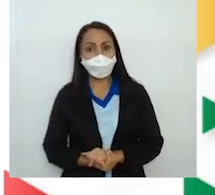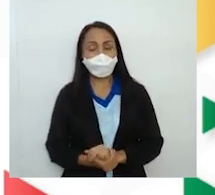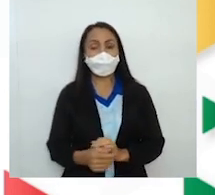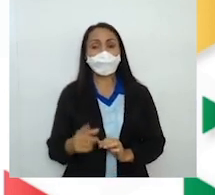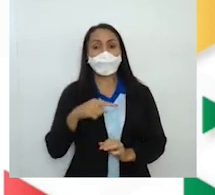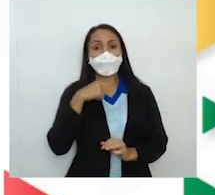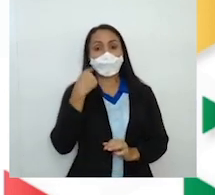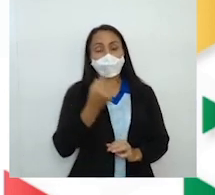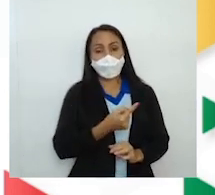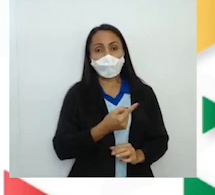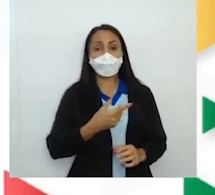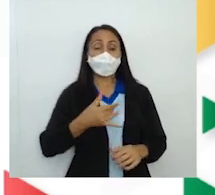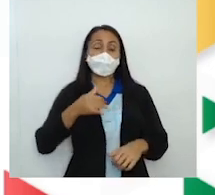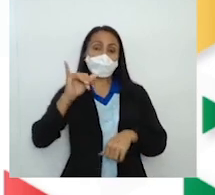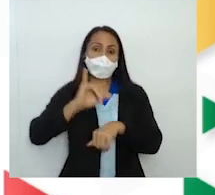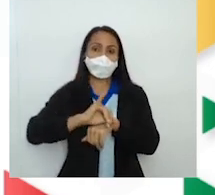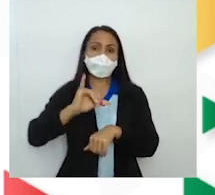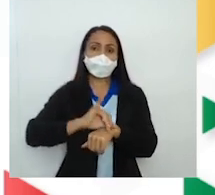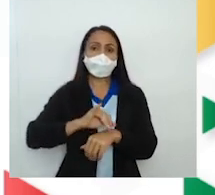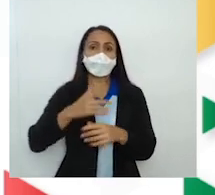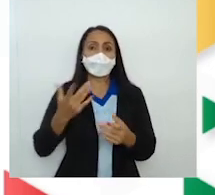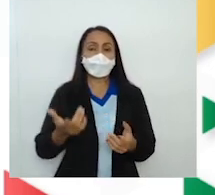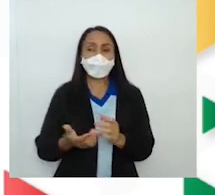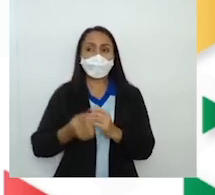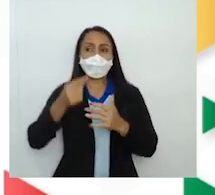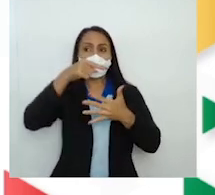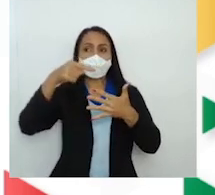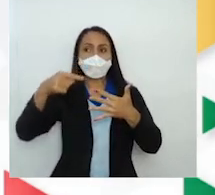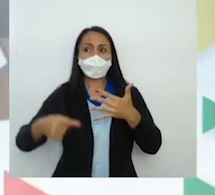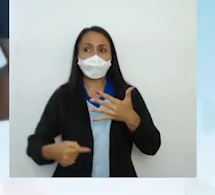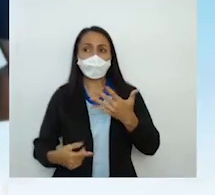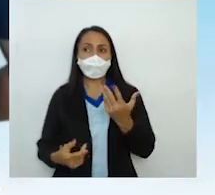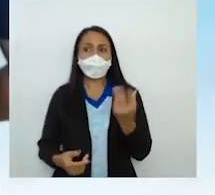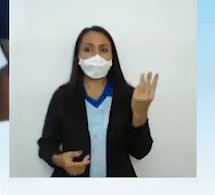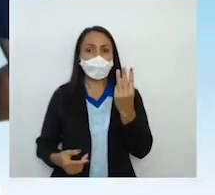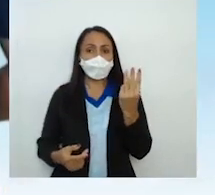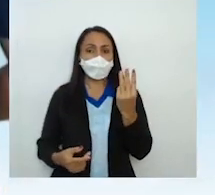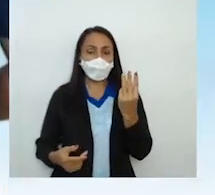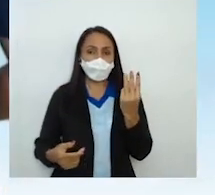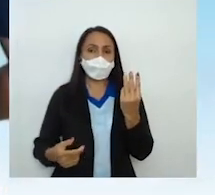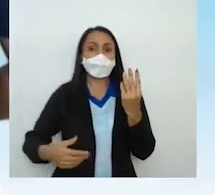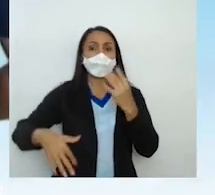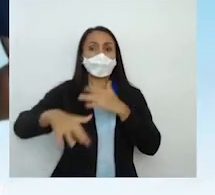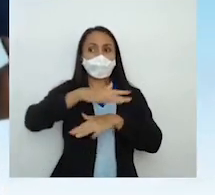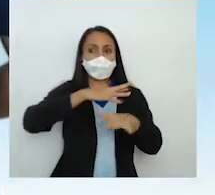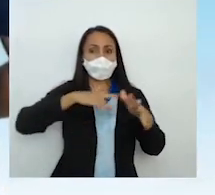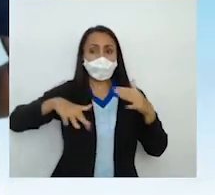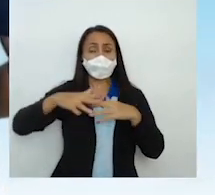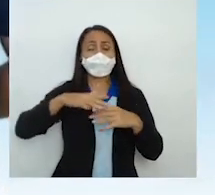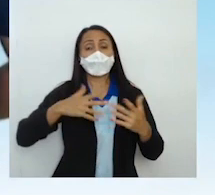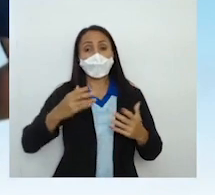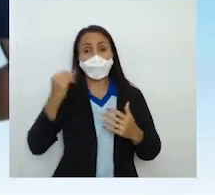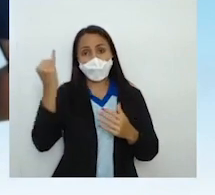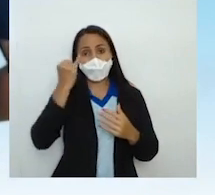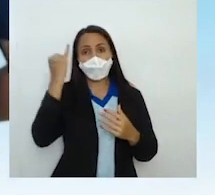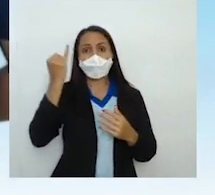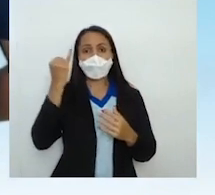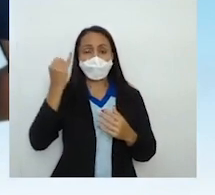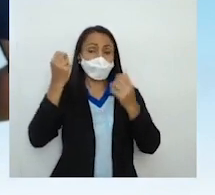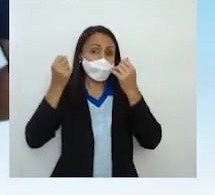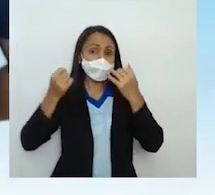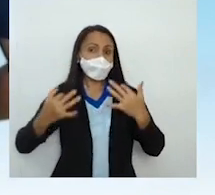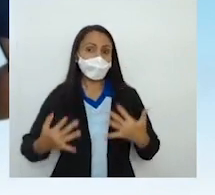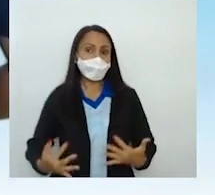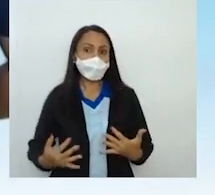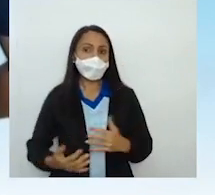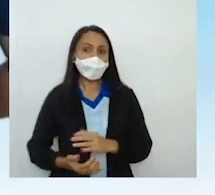aí figurando nesse aspecto. Isso não quer dizer que outras capitais não tiveram, viu? É importante salientar, sim, como o professor